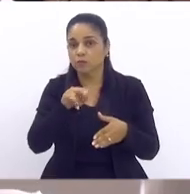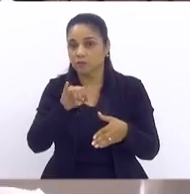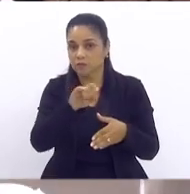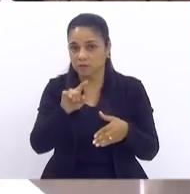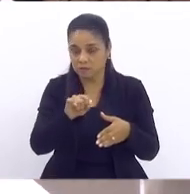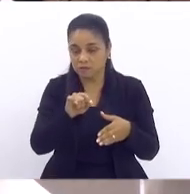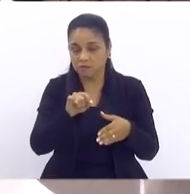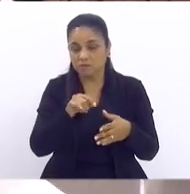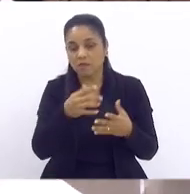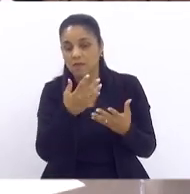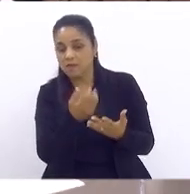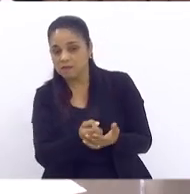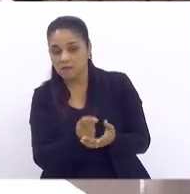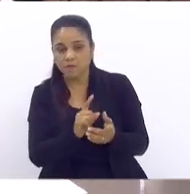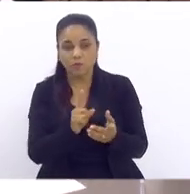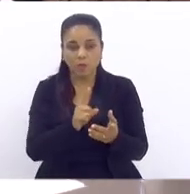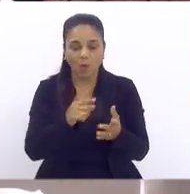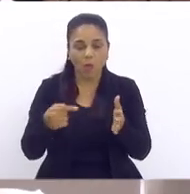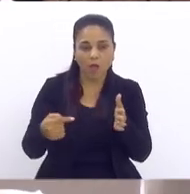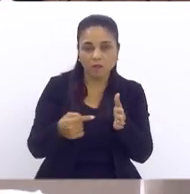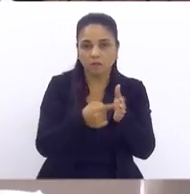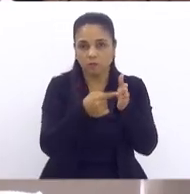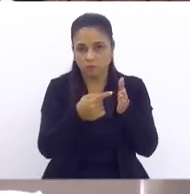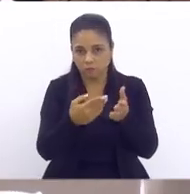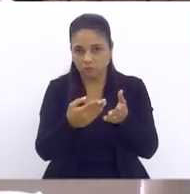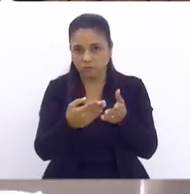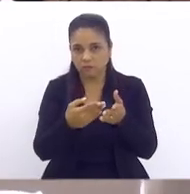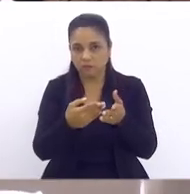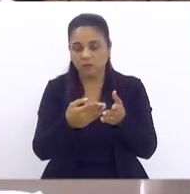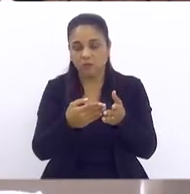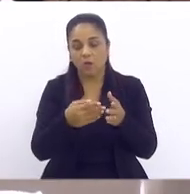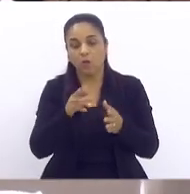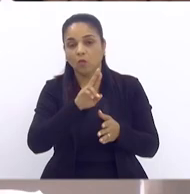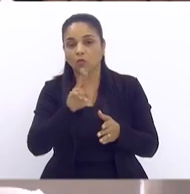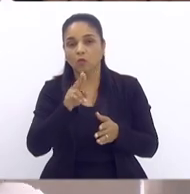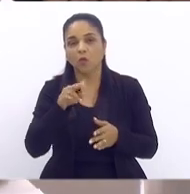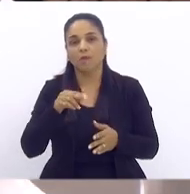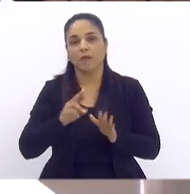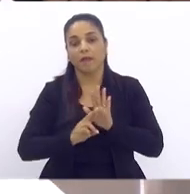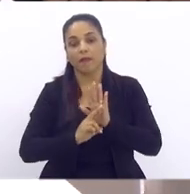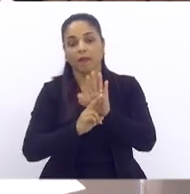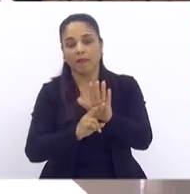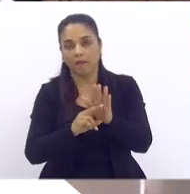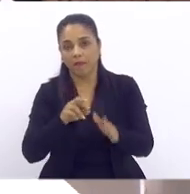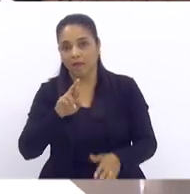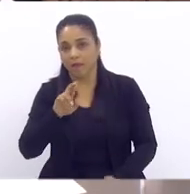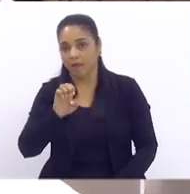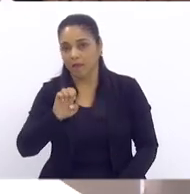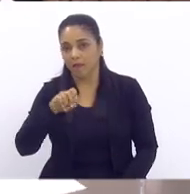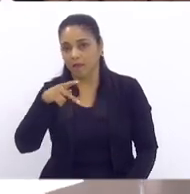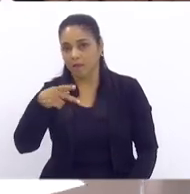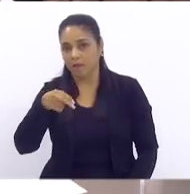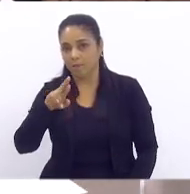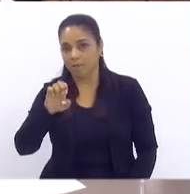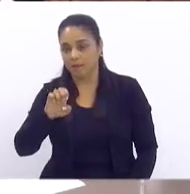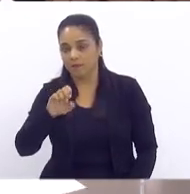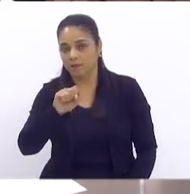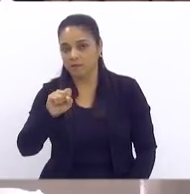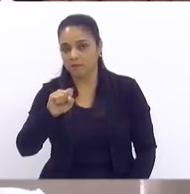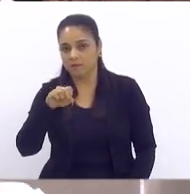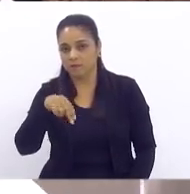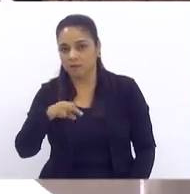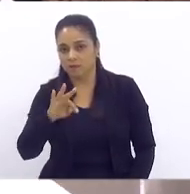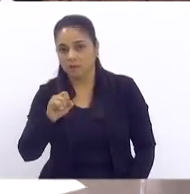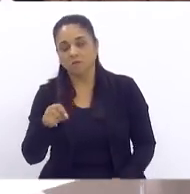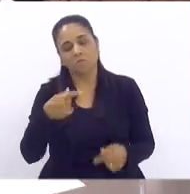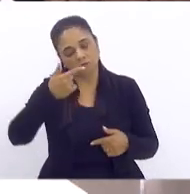não essa espécie de denúncia, né? No caso lá o nome técnico é representação, e aí então o processo começa, produção de provas, pode ter novamente